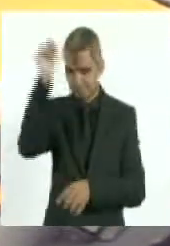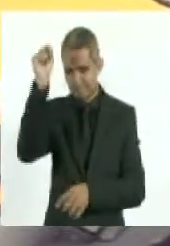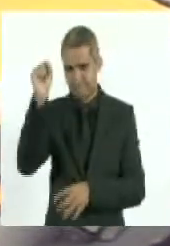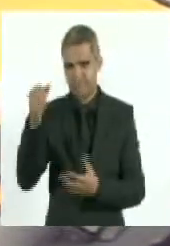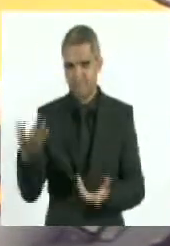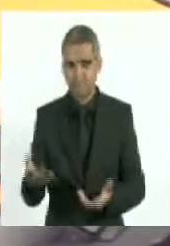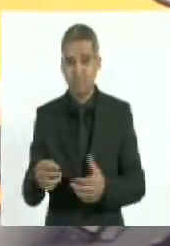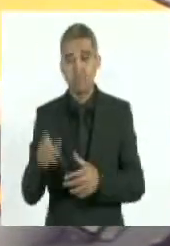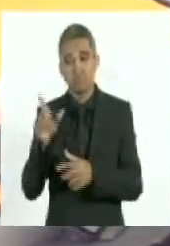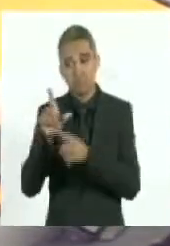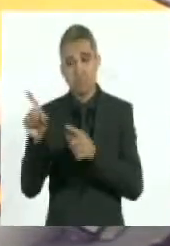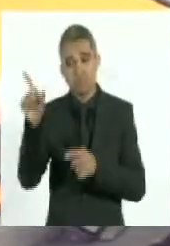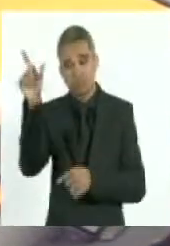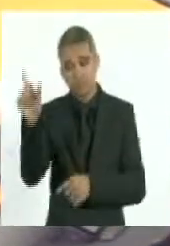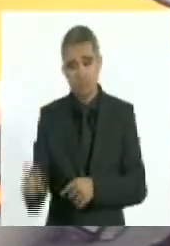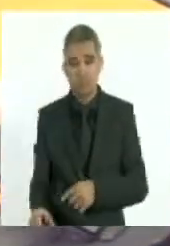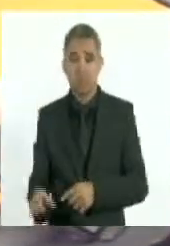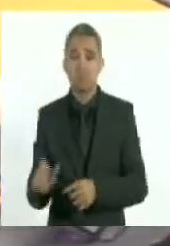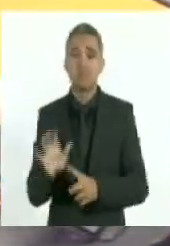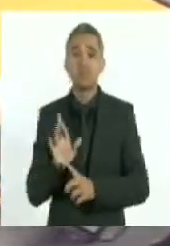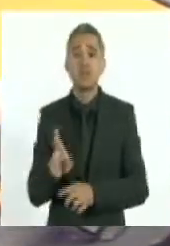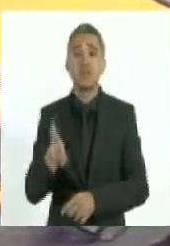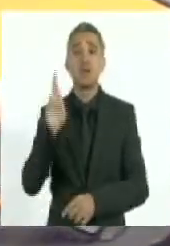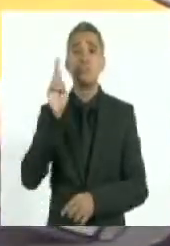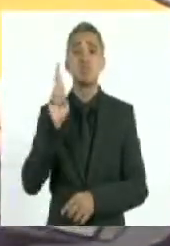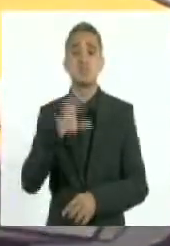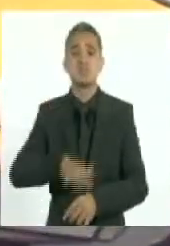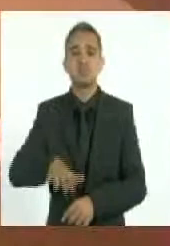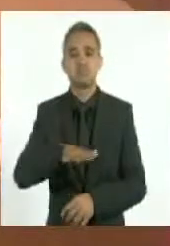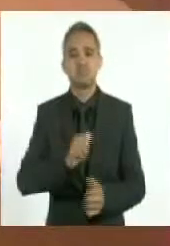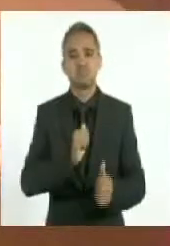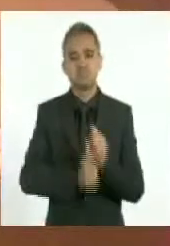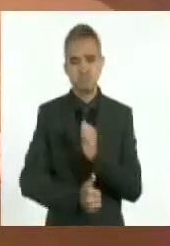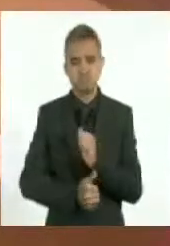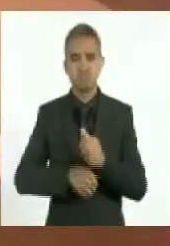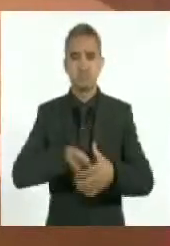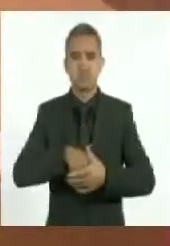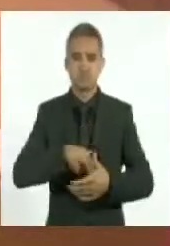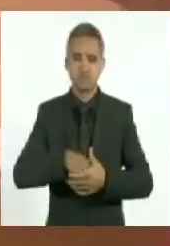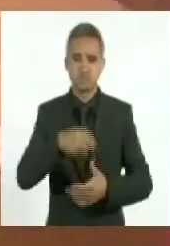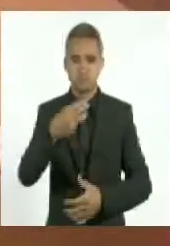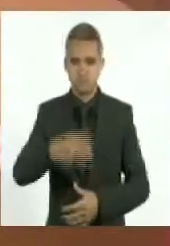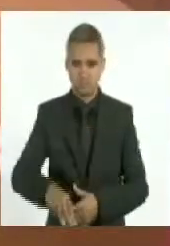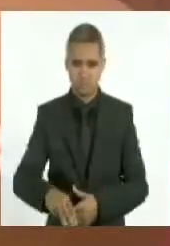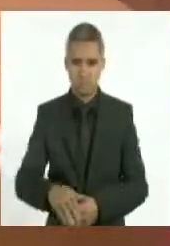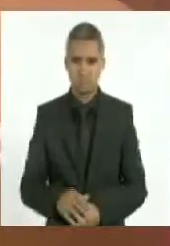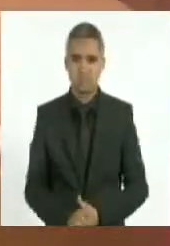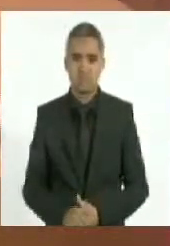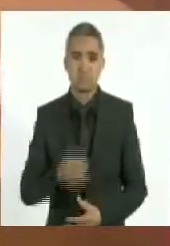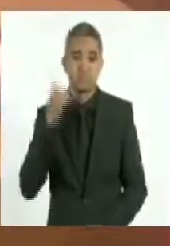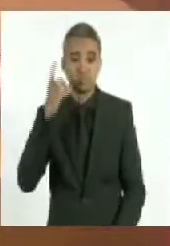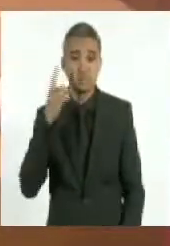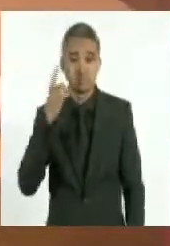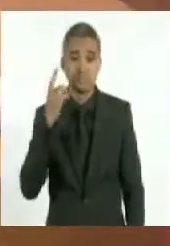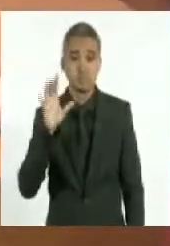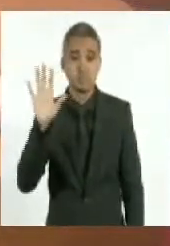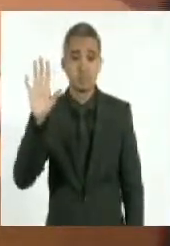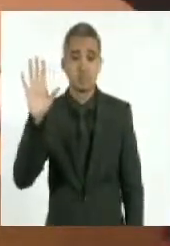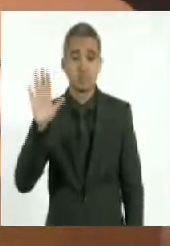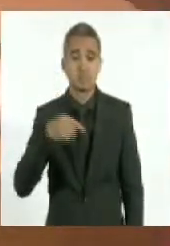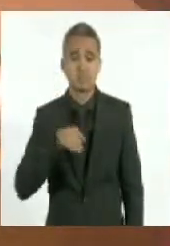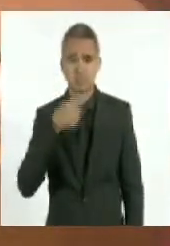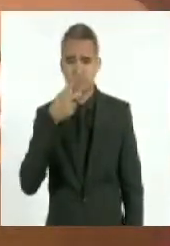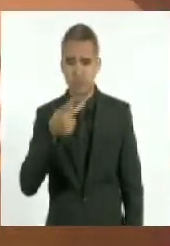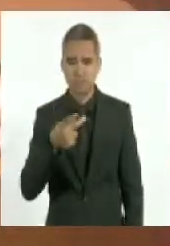importante para o Maranhão, que é o segmento do esporte e do futebol. Eu agradeço, deputado Max. Deputado Sérgio Souza Neto, depois, por favor, por gentileza. Pois não,